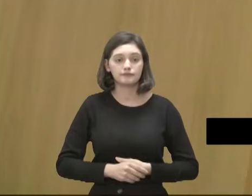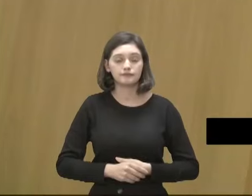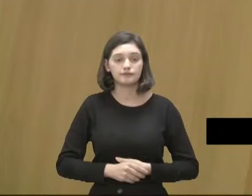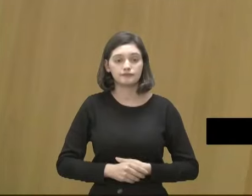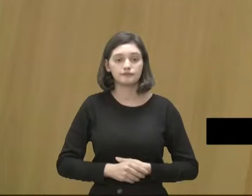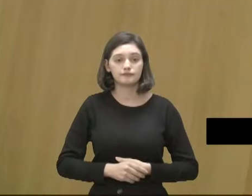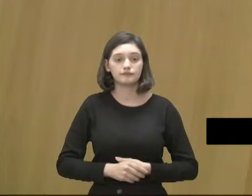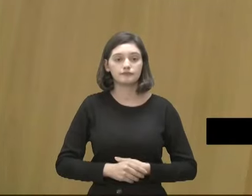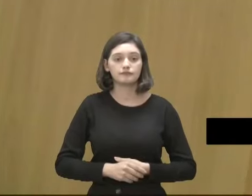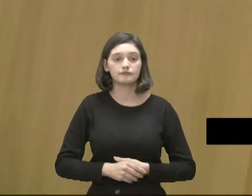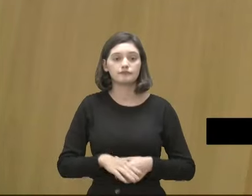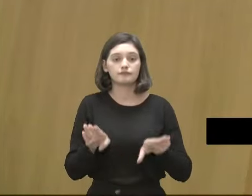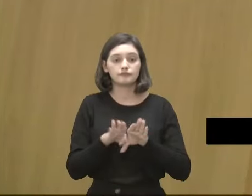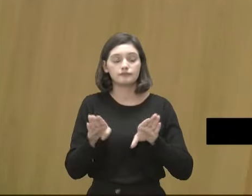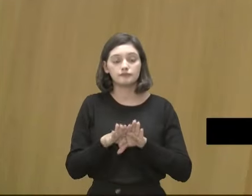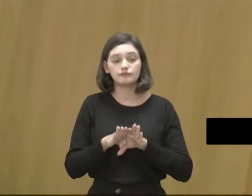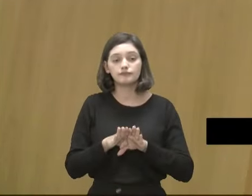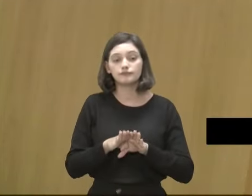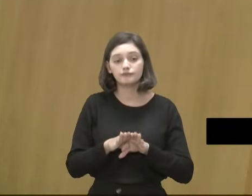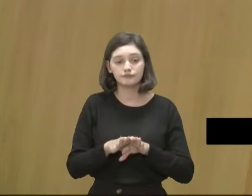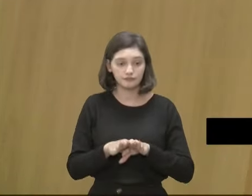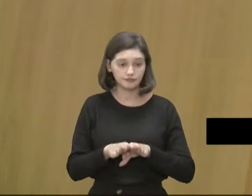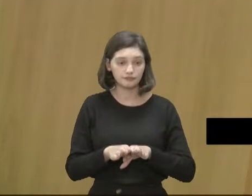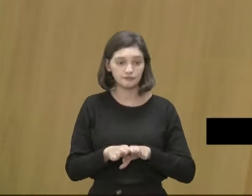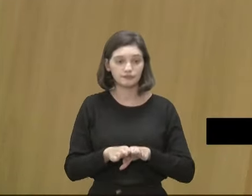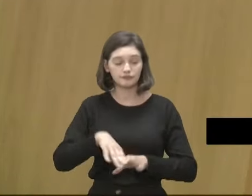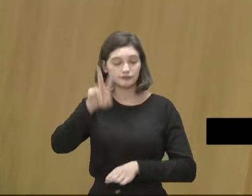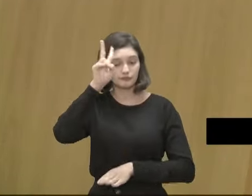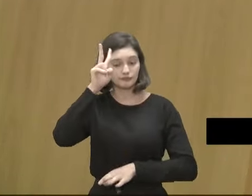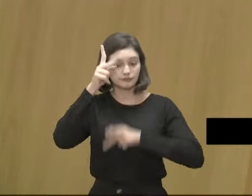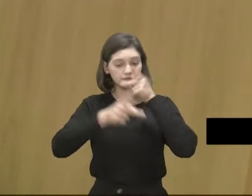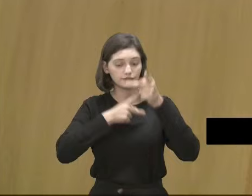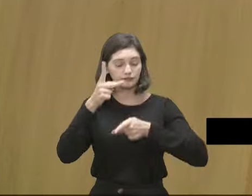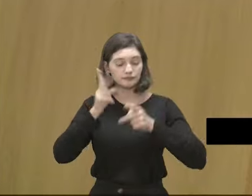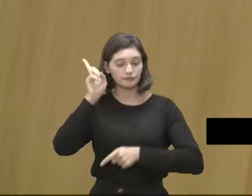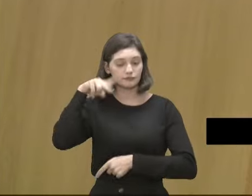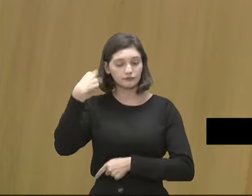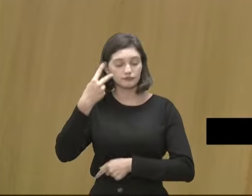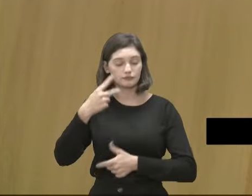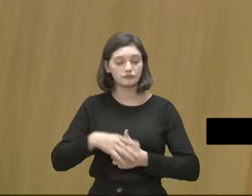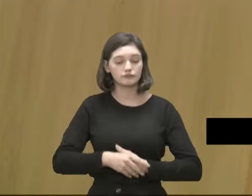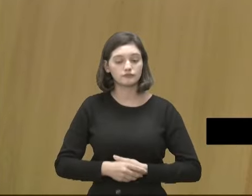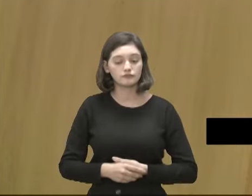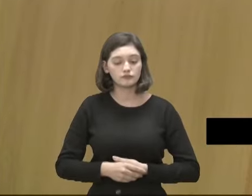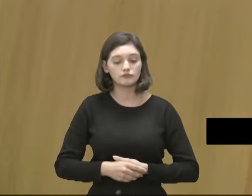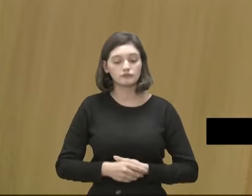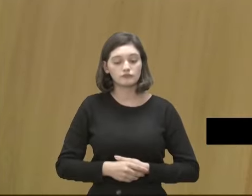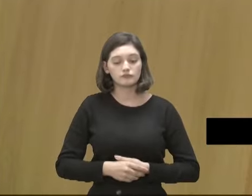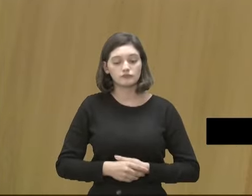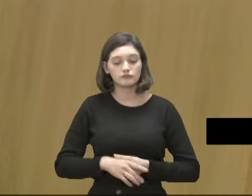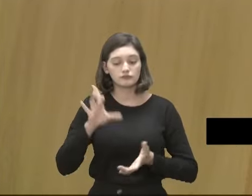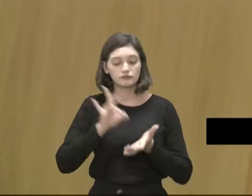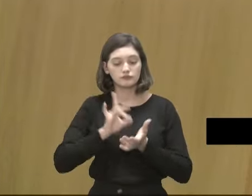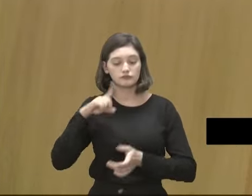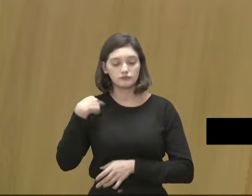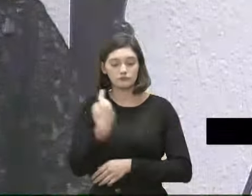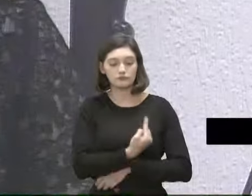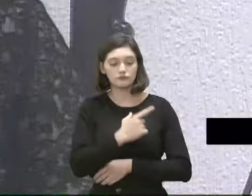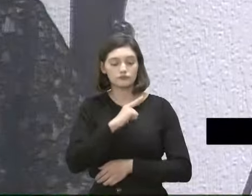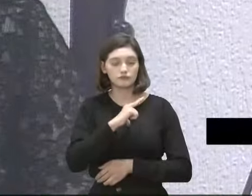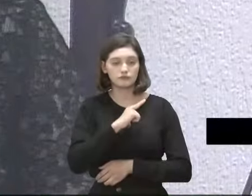E tomando gancho nessa fala do vereador, realmente, se nós tivéssemos